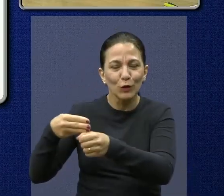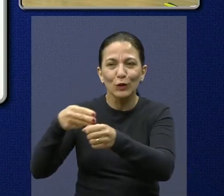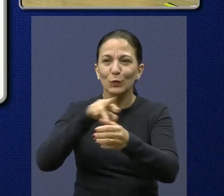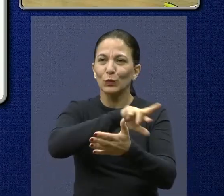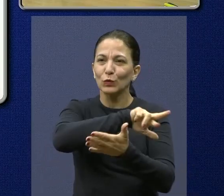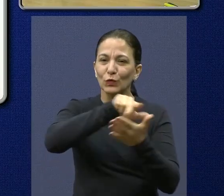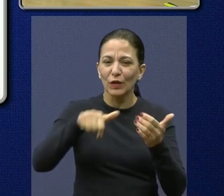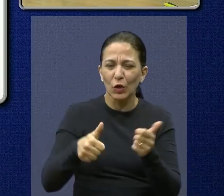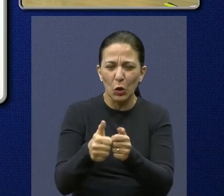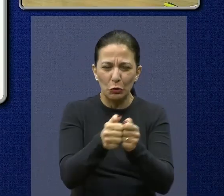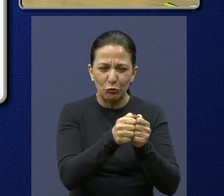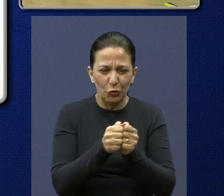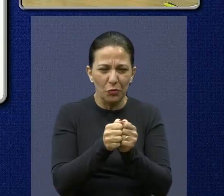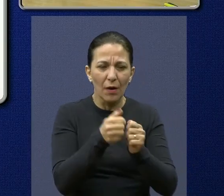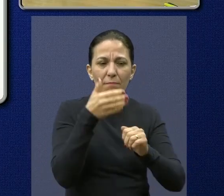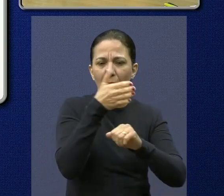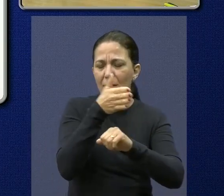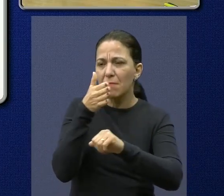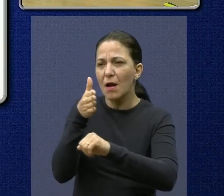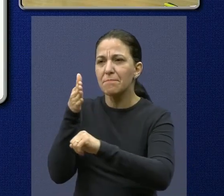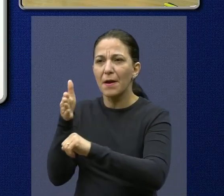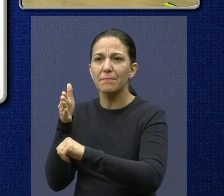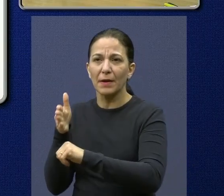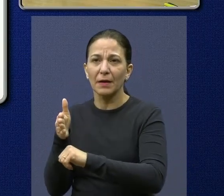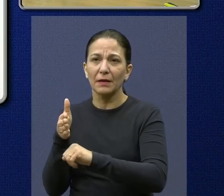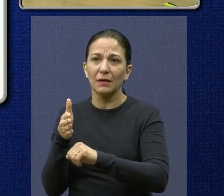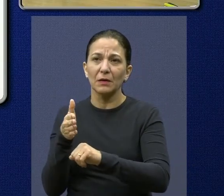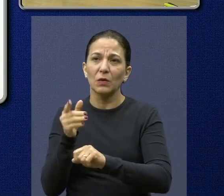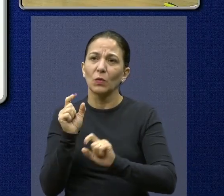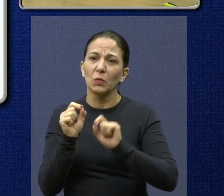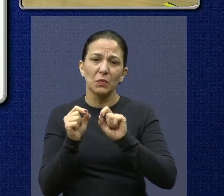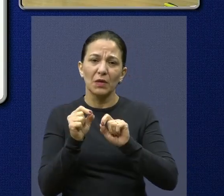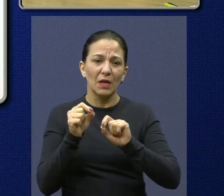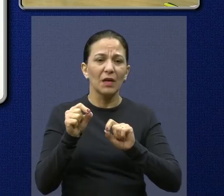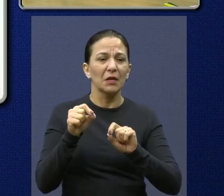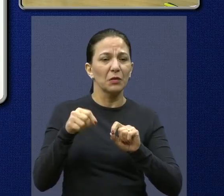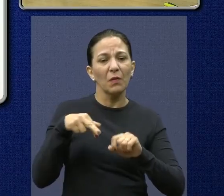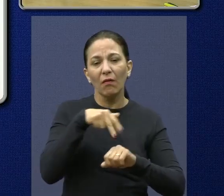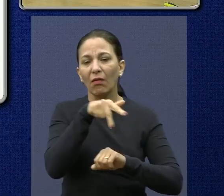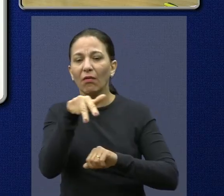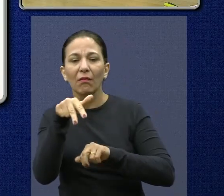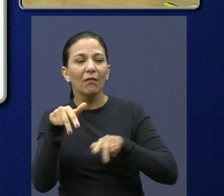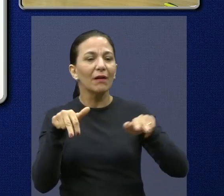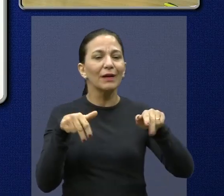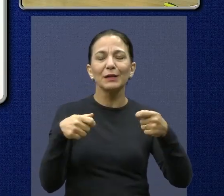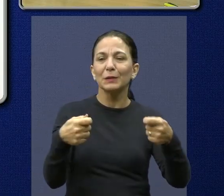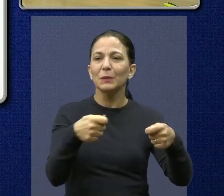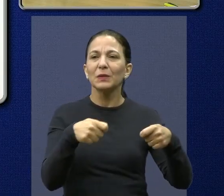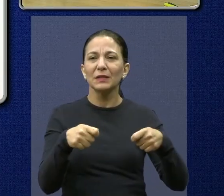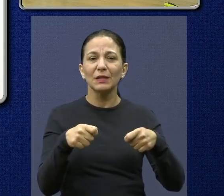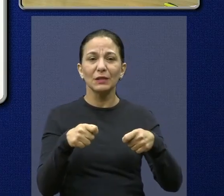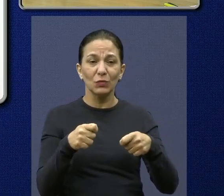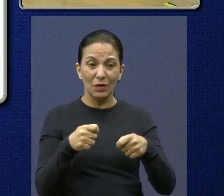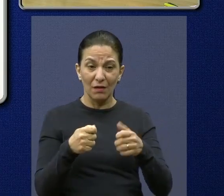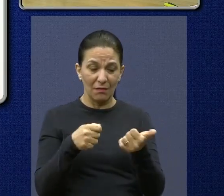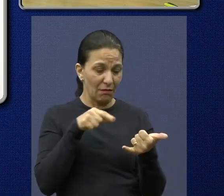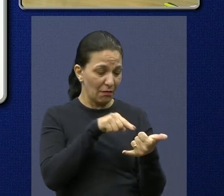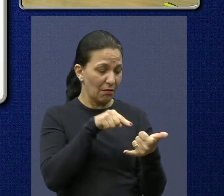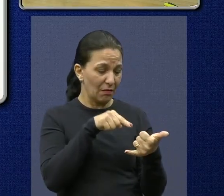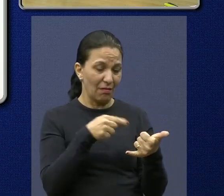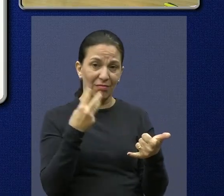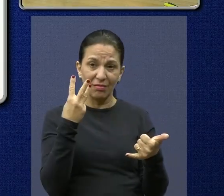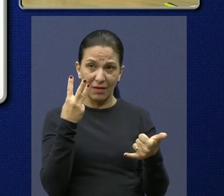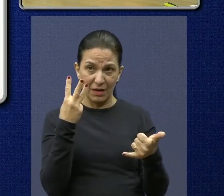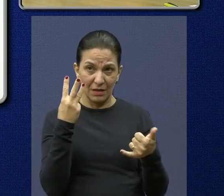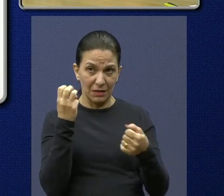O jogo está em qualquer canto agora, porque eu não preciso me deslocar a lugar nenhum. Né? Quem é que está às 3 horas da manhã apostando no